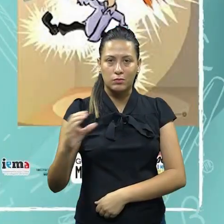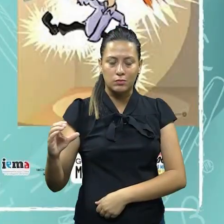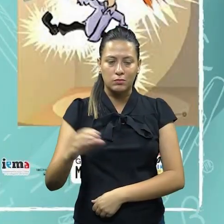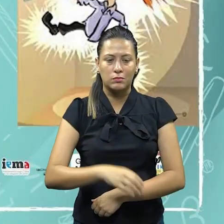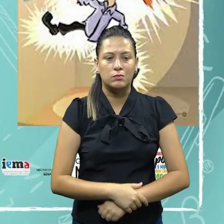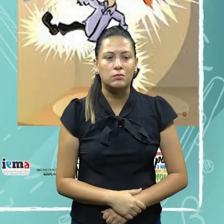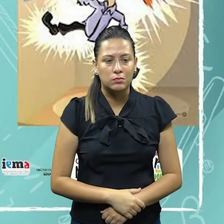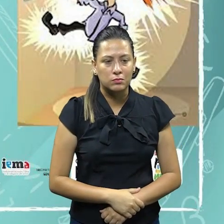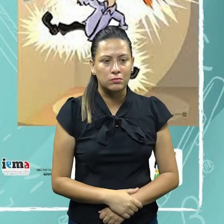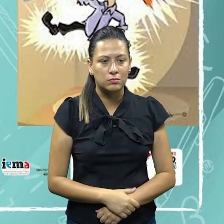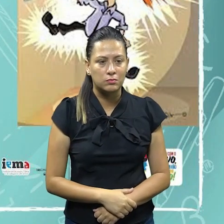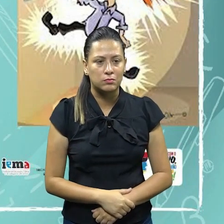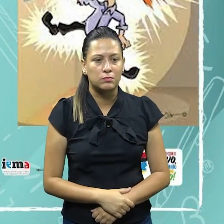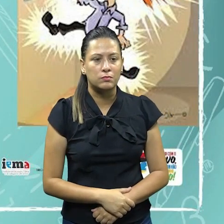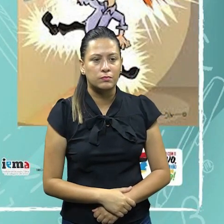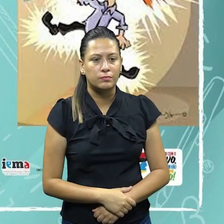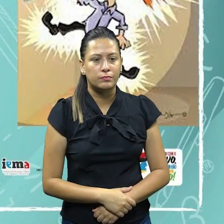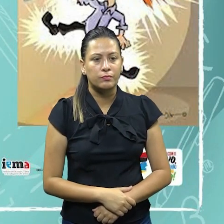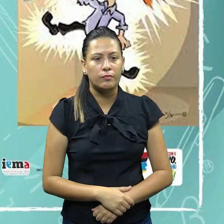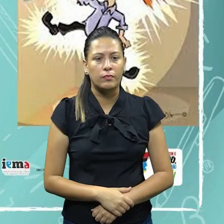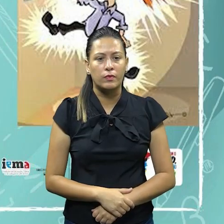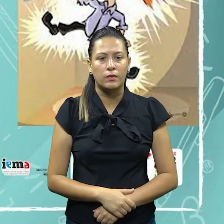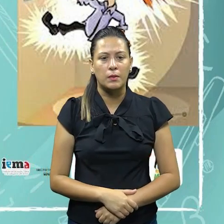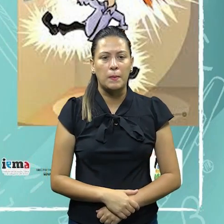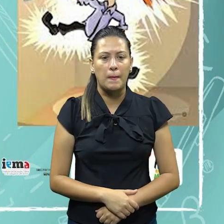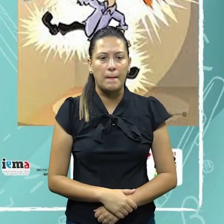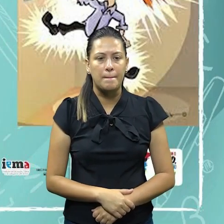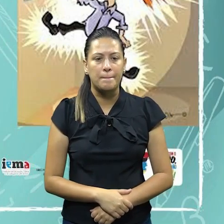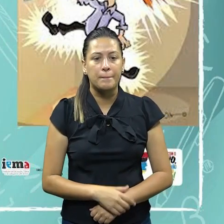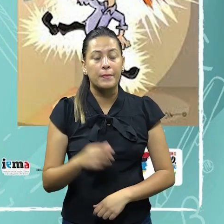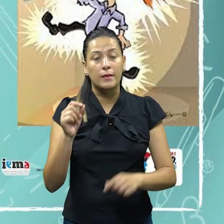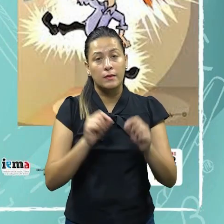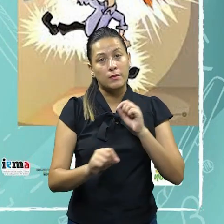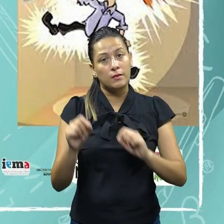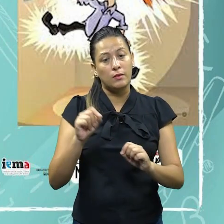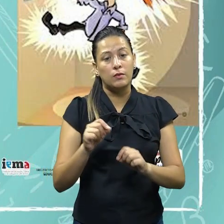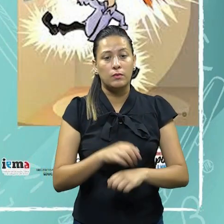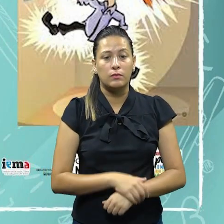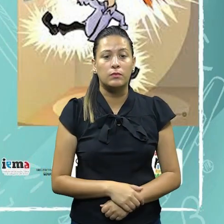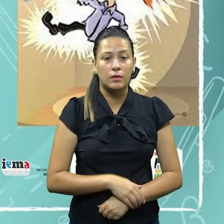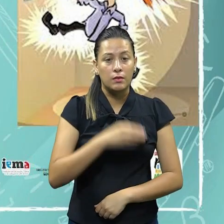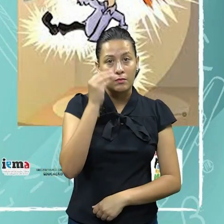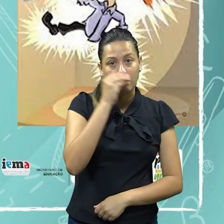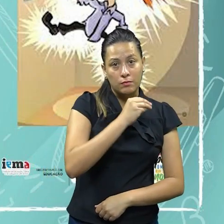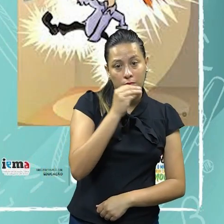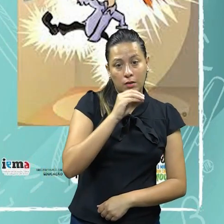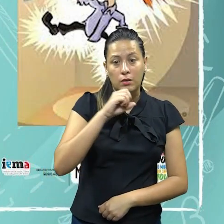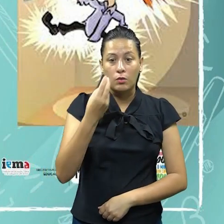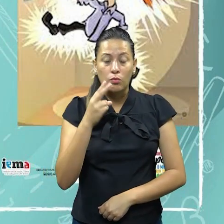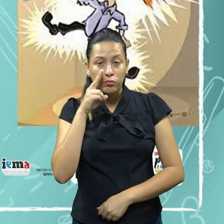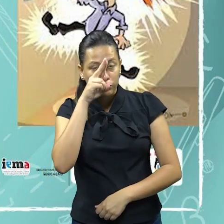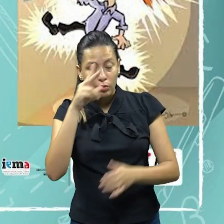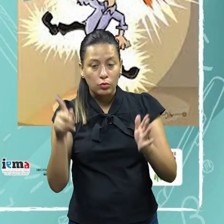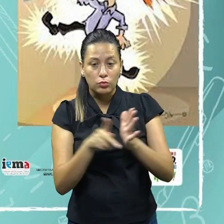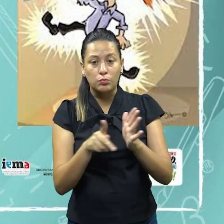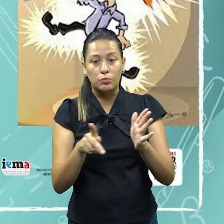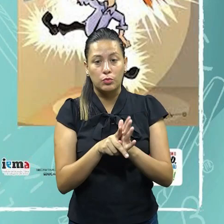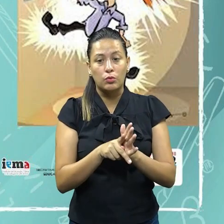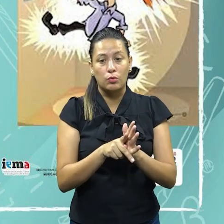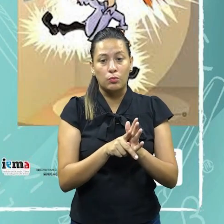elétrica. E esses efeitos são contrações leves e violentas dos músculos,